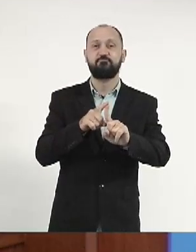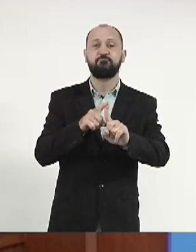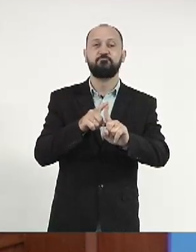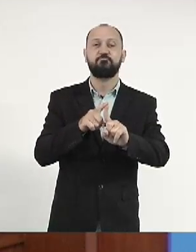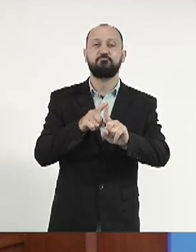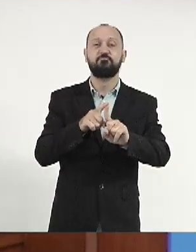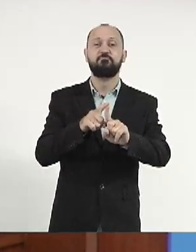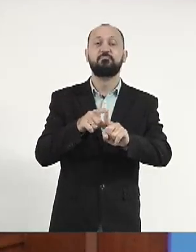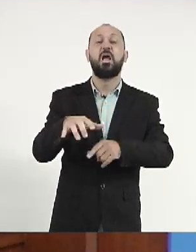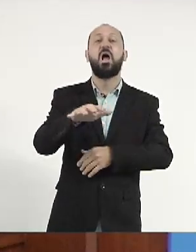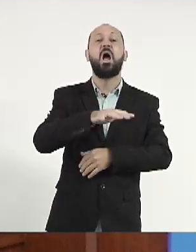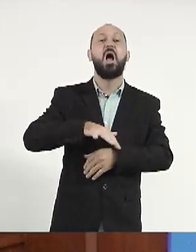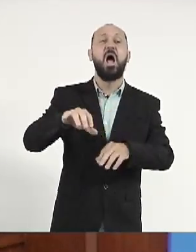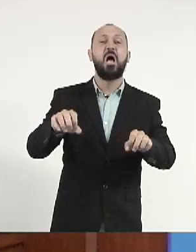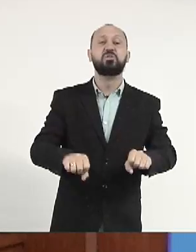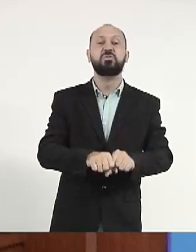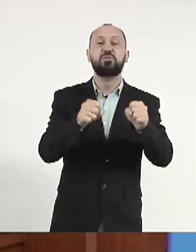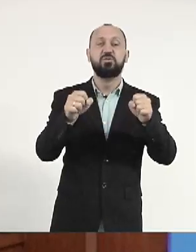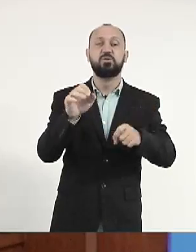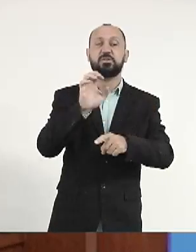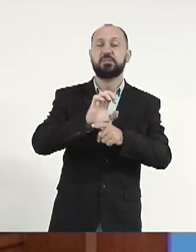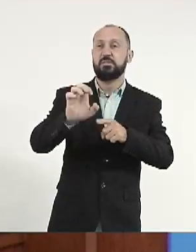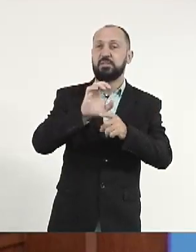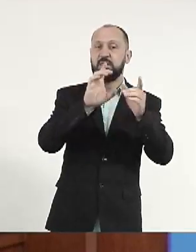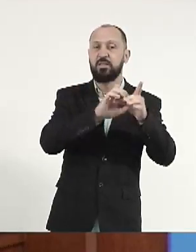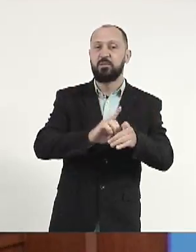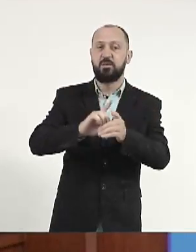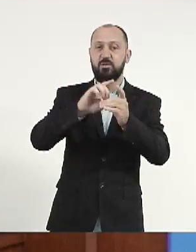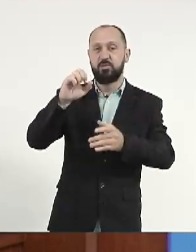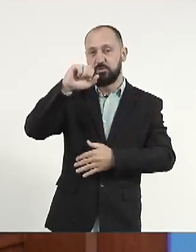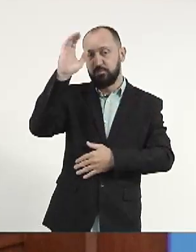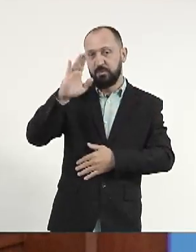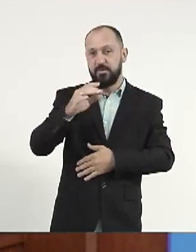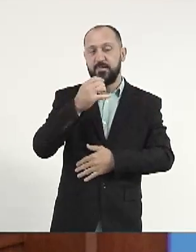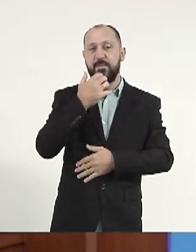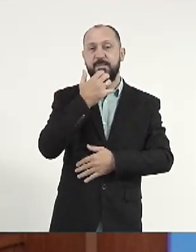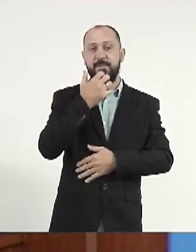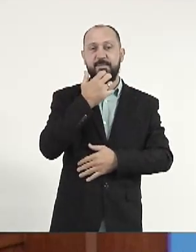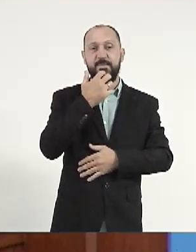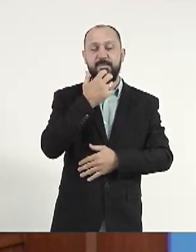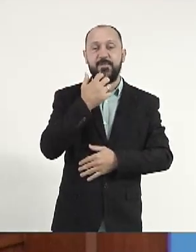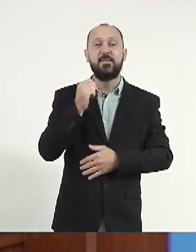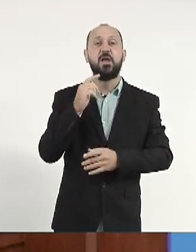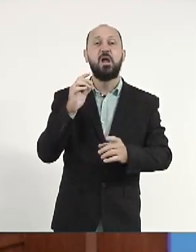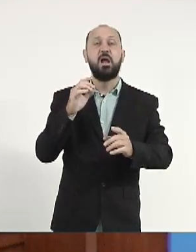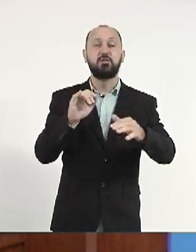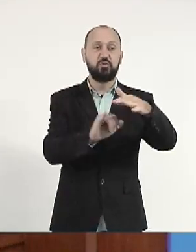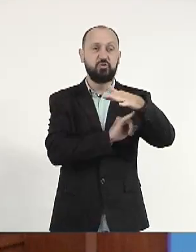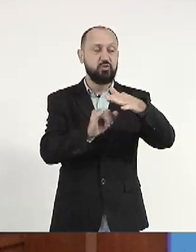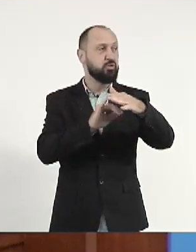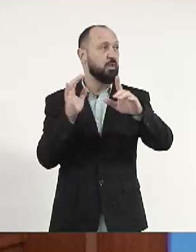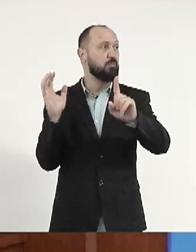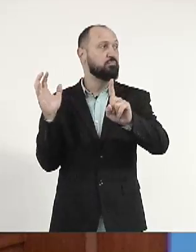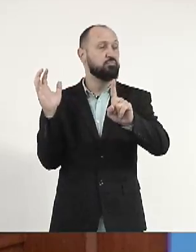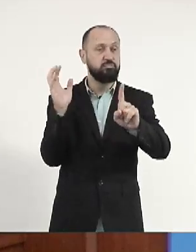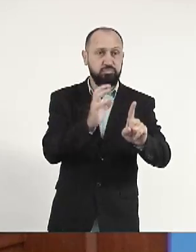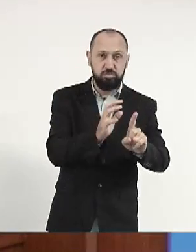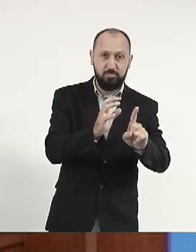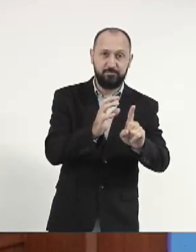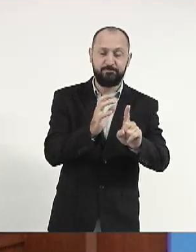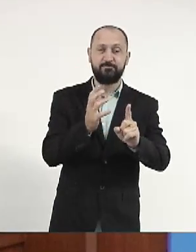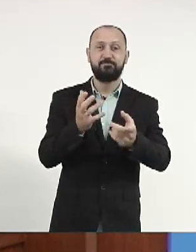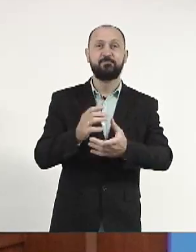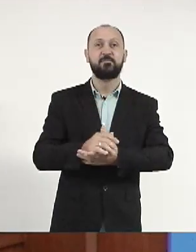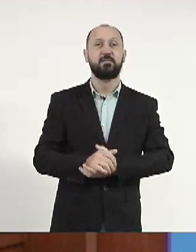a destruição do Estado democrático brasileiro, atacando as instituições da